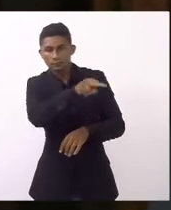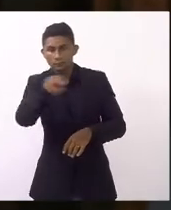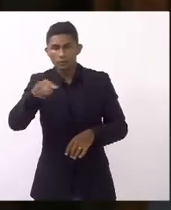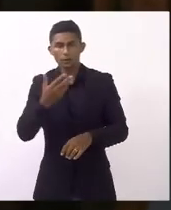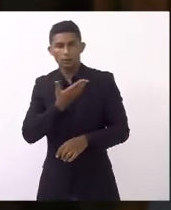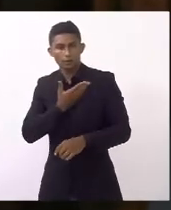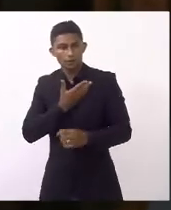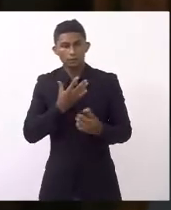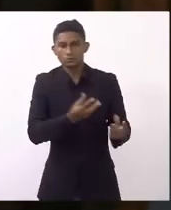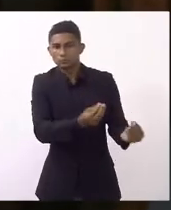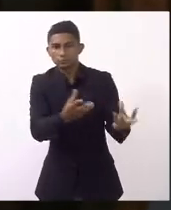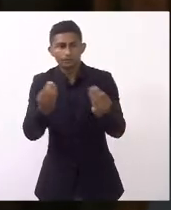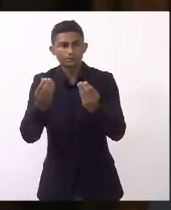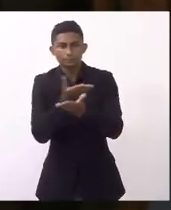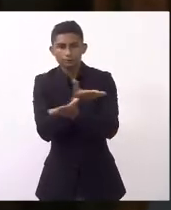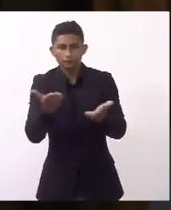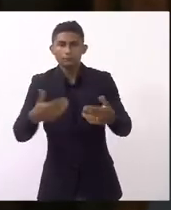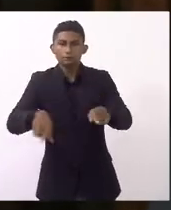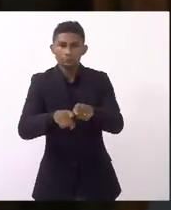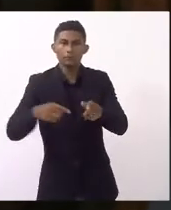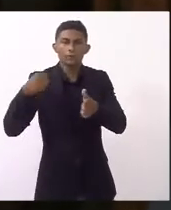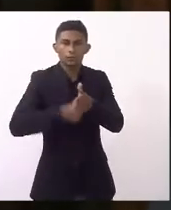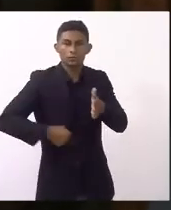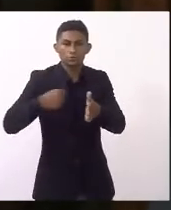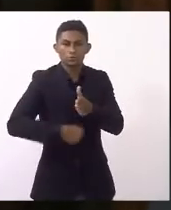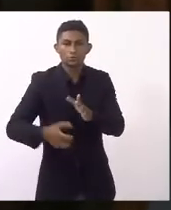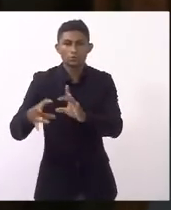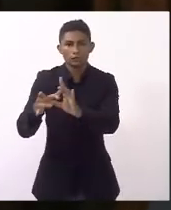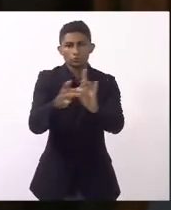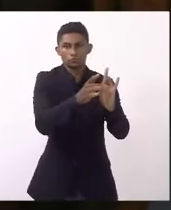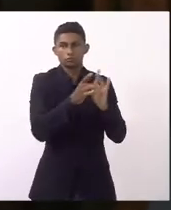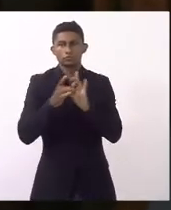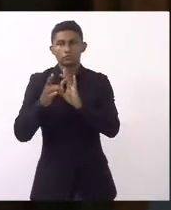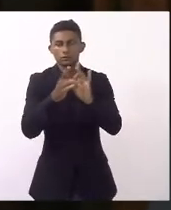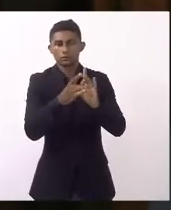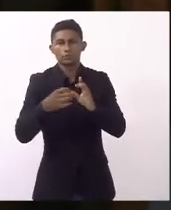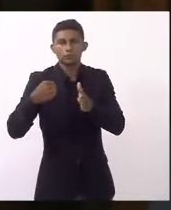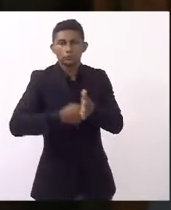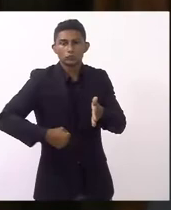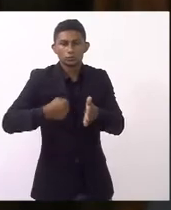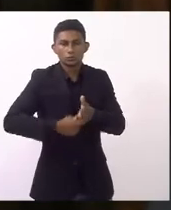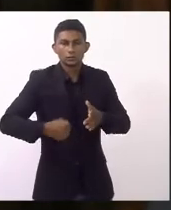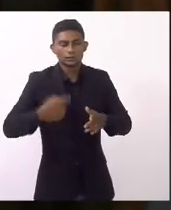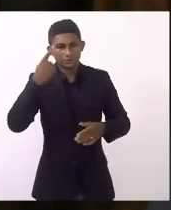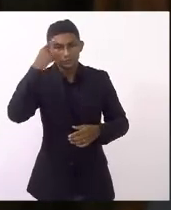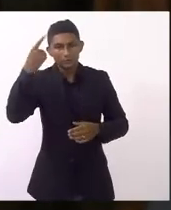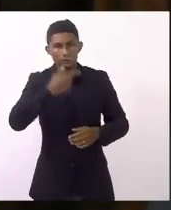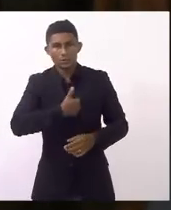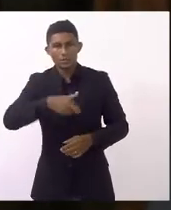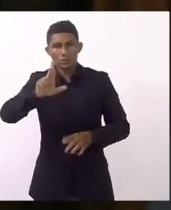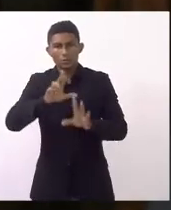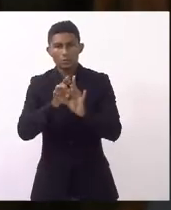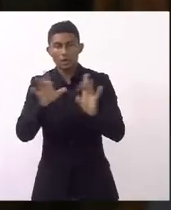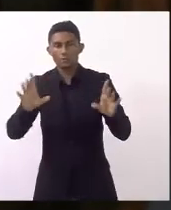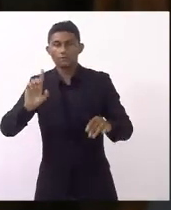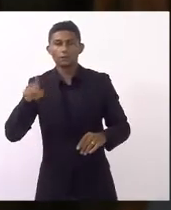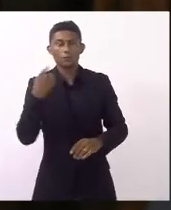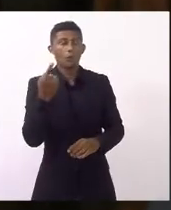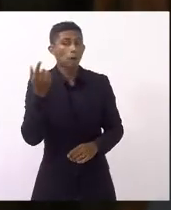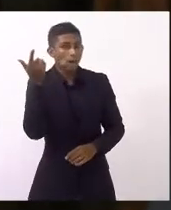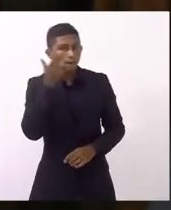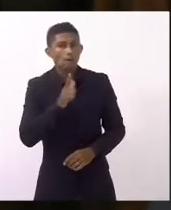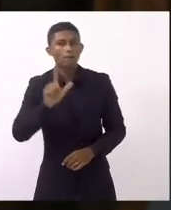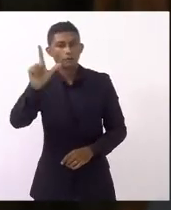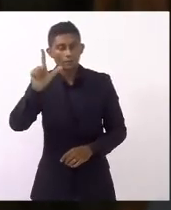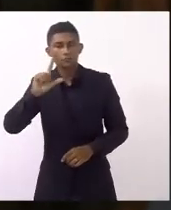e companheiras que participaram também daquela luta de libertação de sagrado é que a gente seja oportunidade de